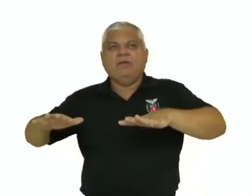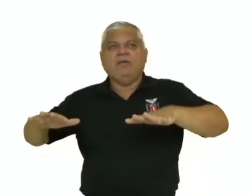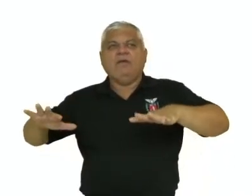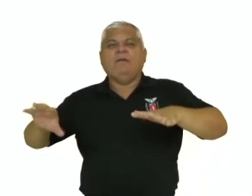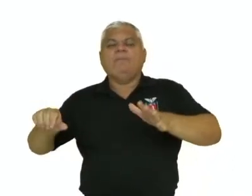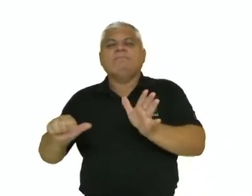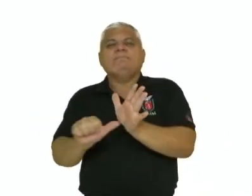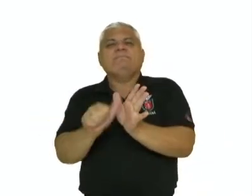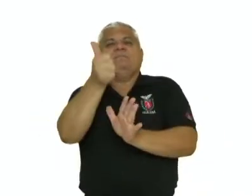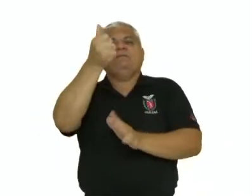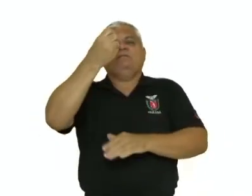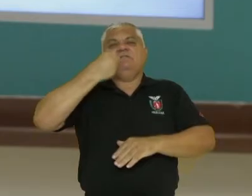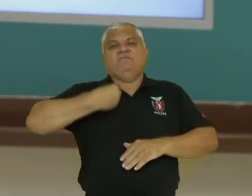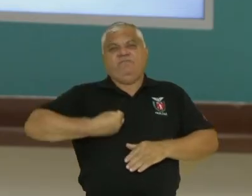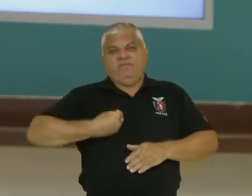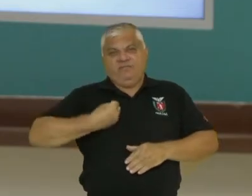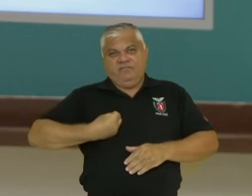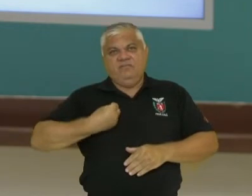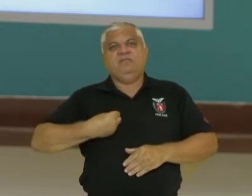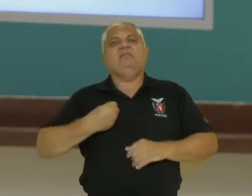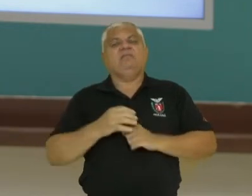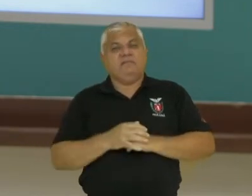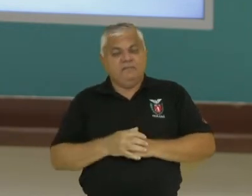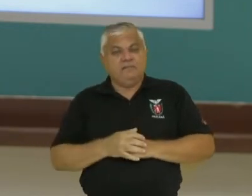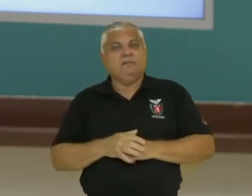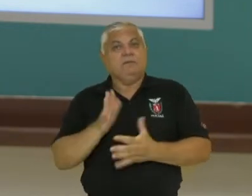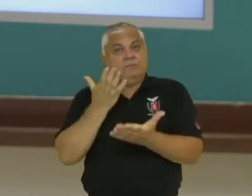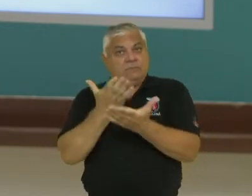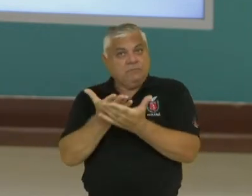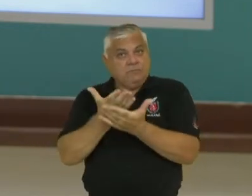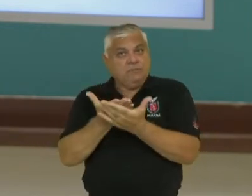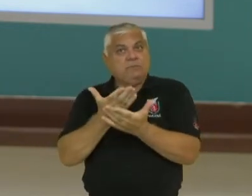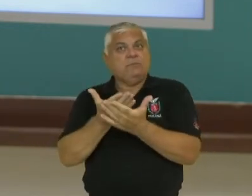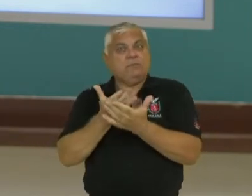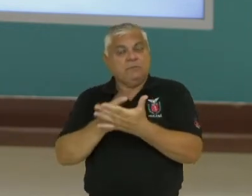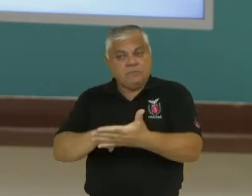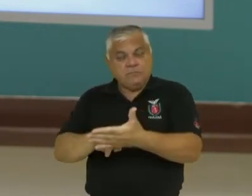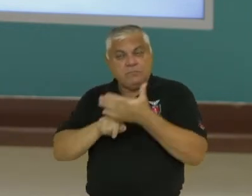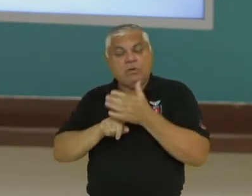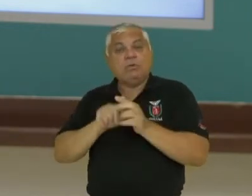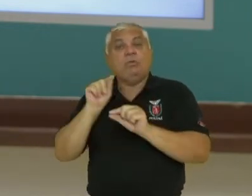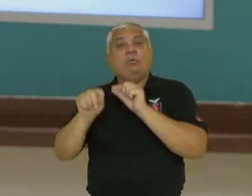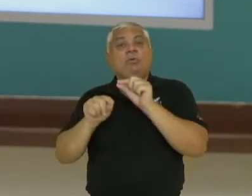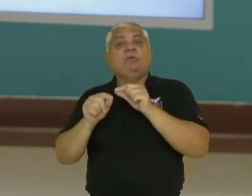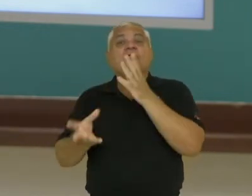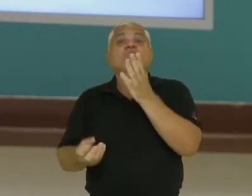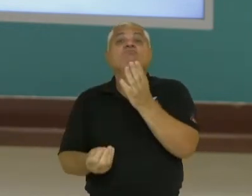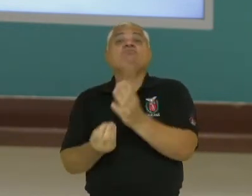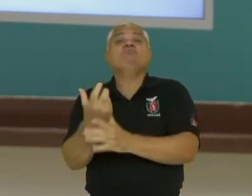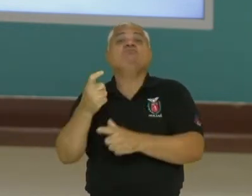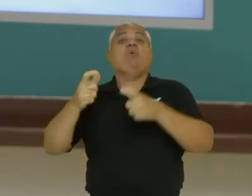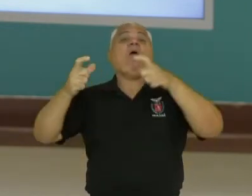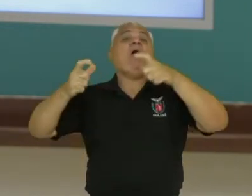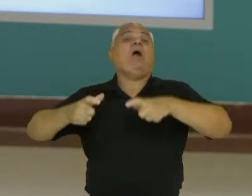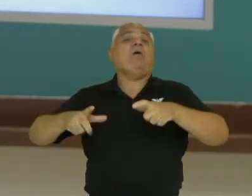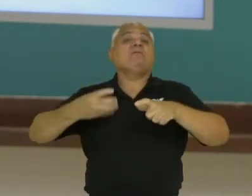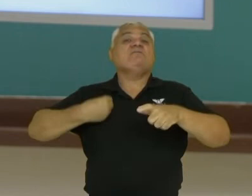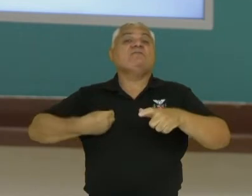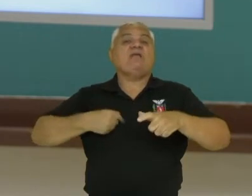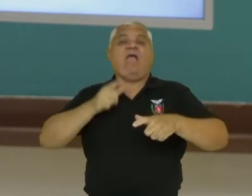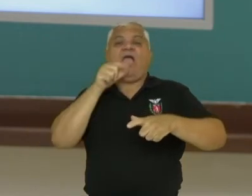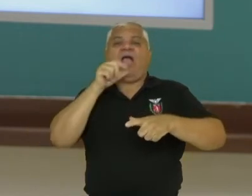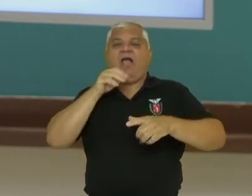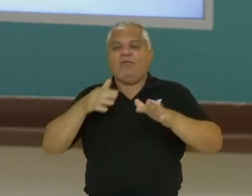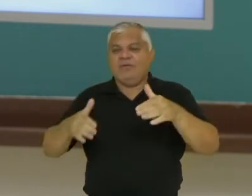Os primeiros seres vivos. Então, os estudos nos mostram que os primeiros seres surgiram na